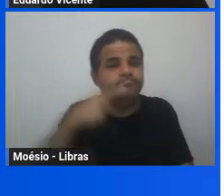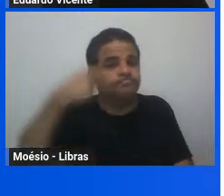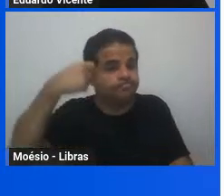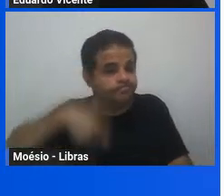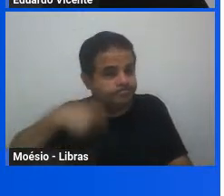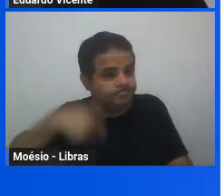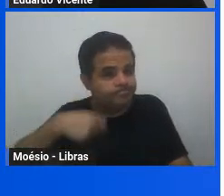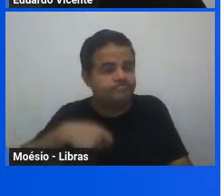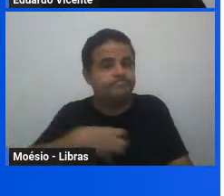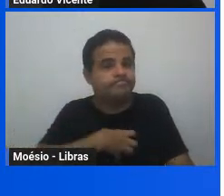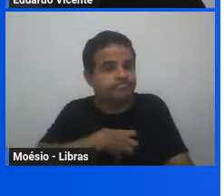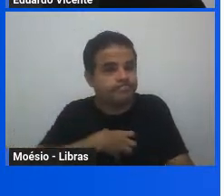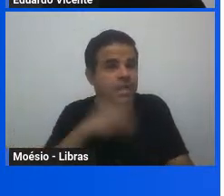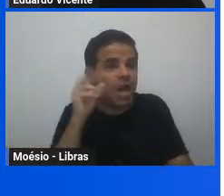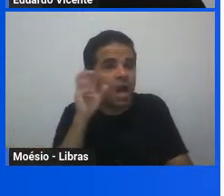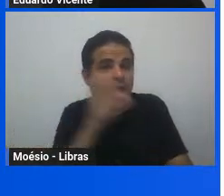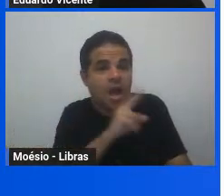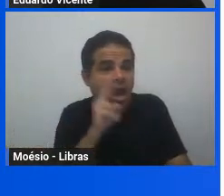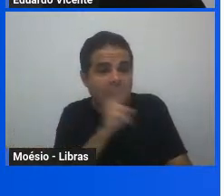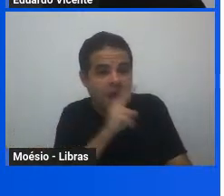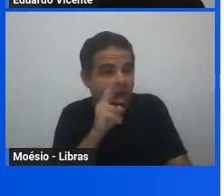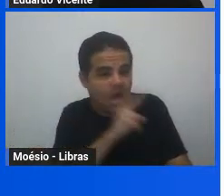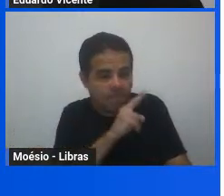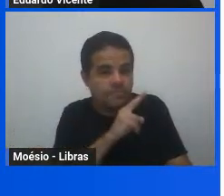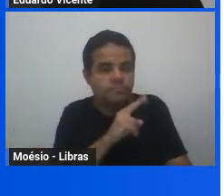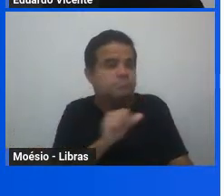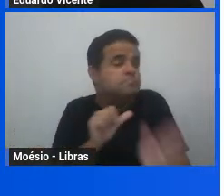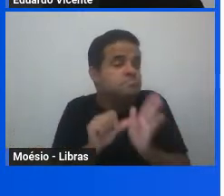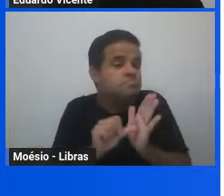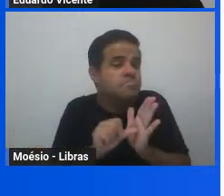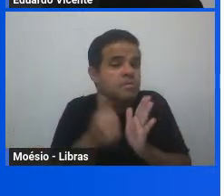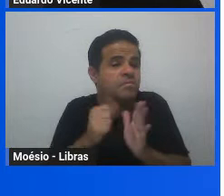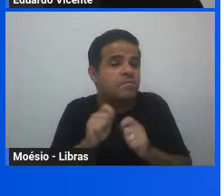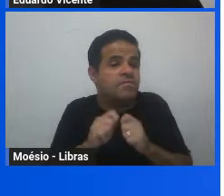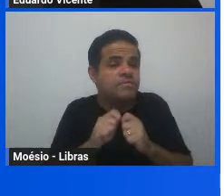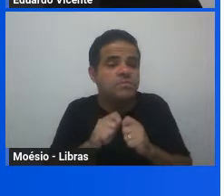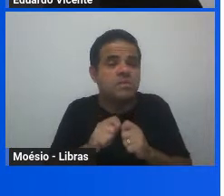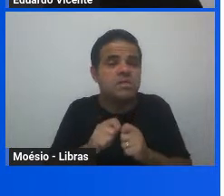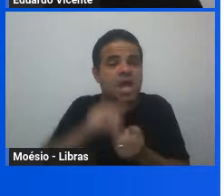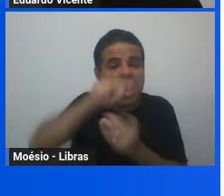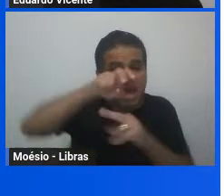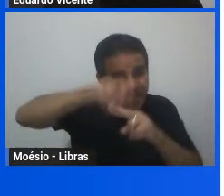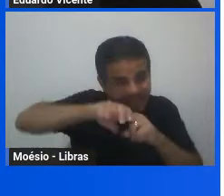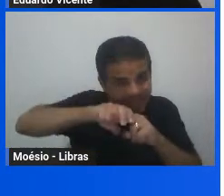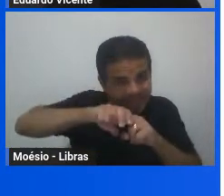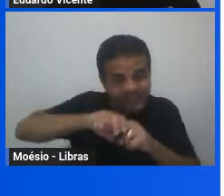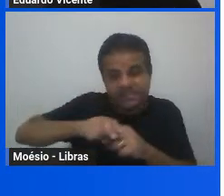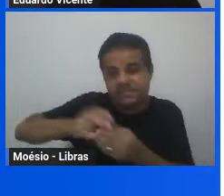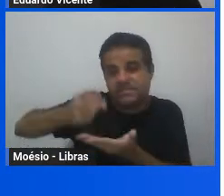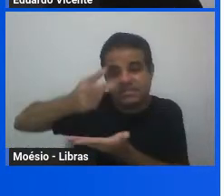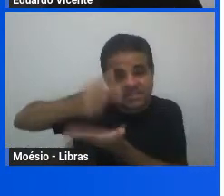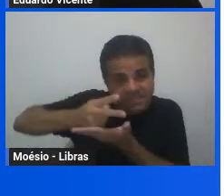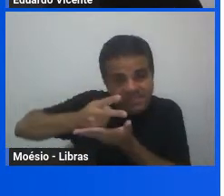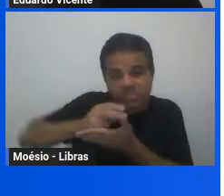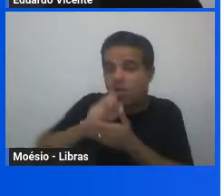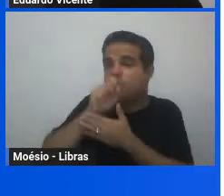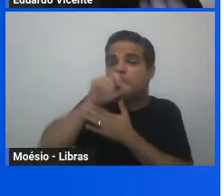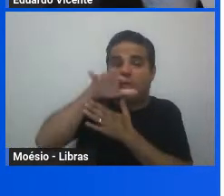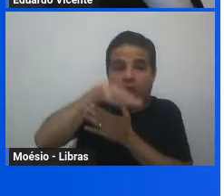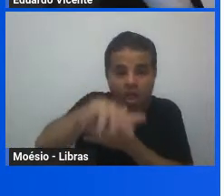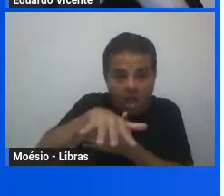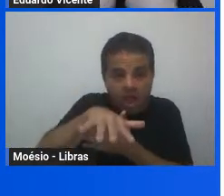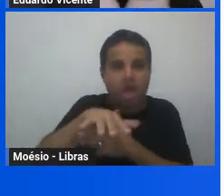ter senso de urgência. Então, a primeira coisa é deitar a criança de lado, porque caso convulsione, caso vomite, né, ela